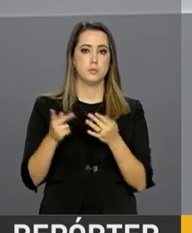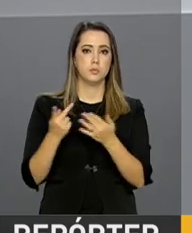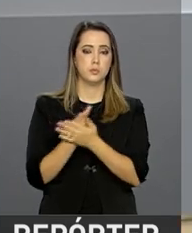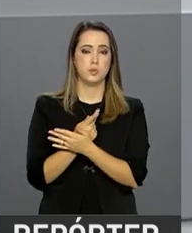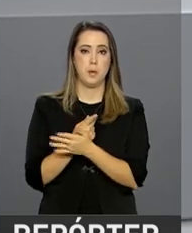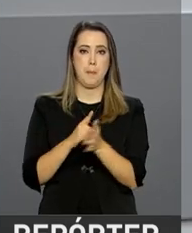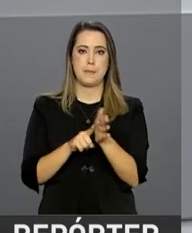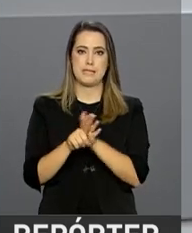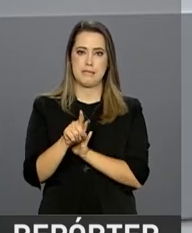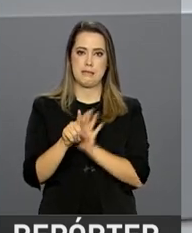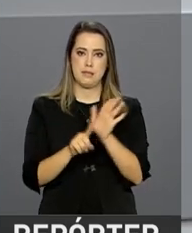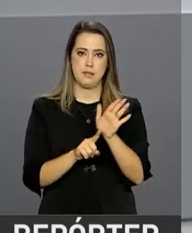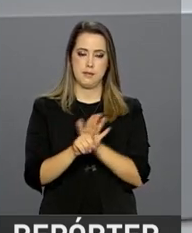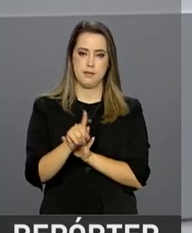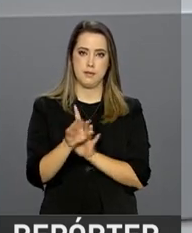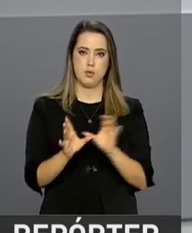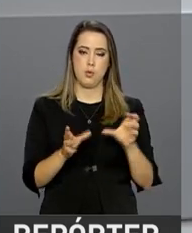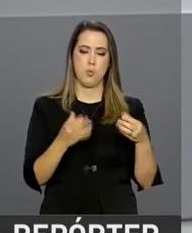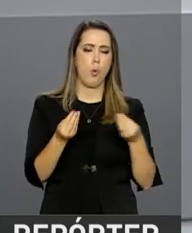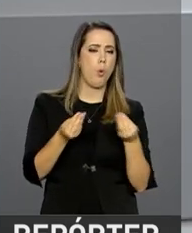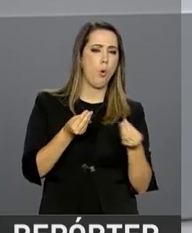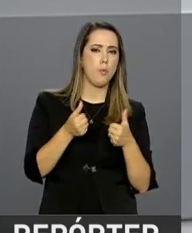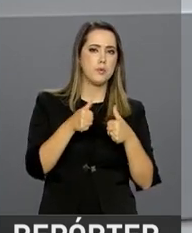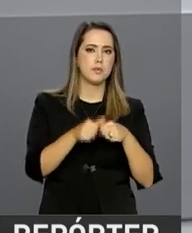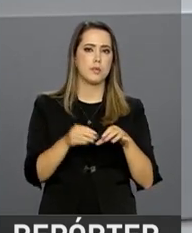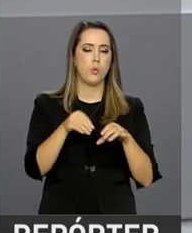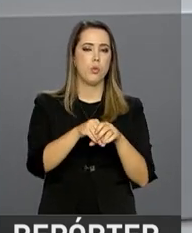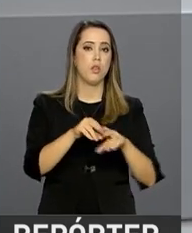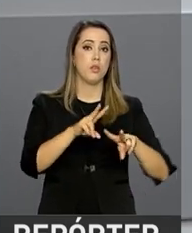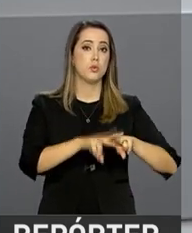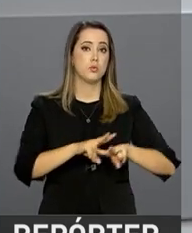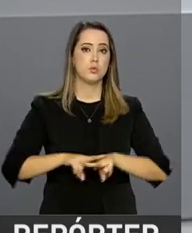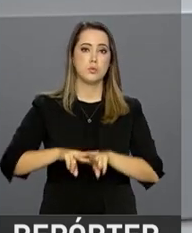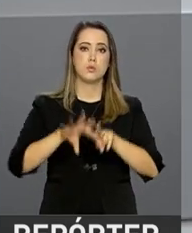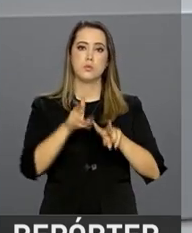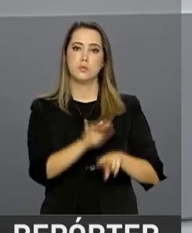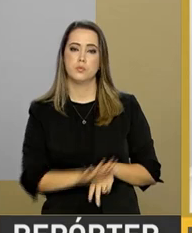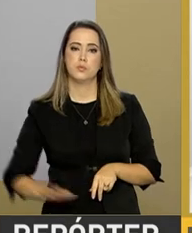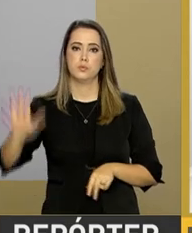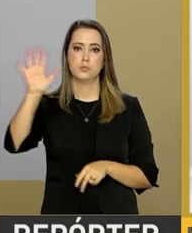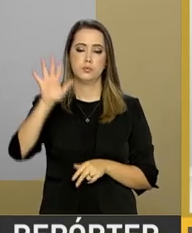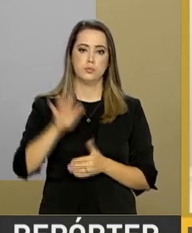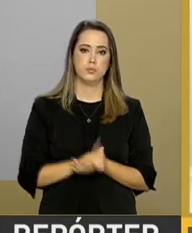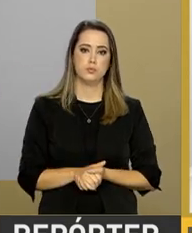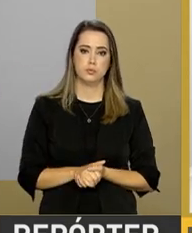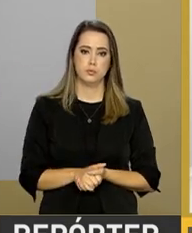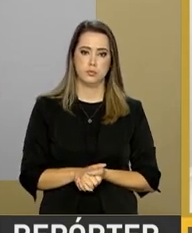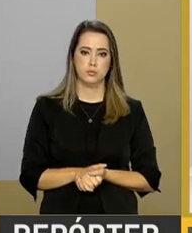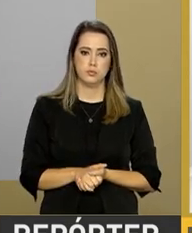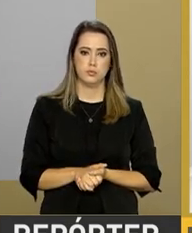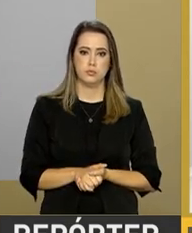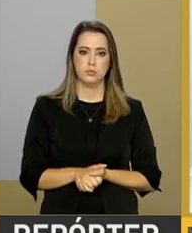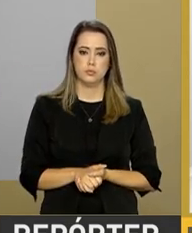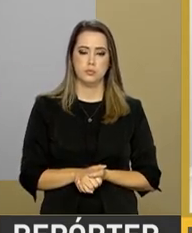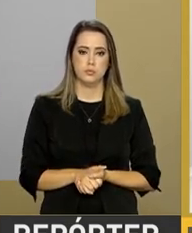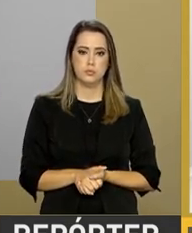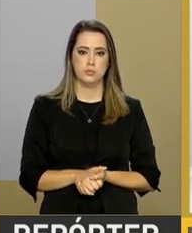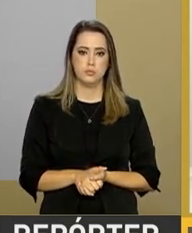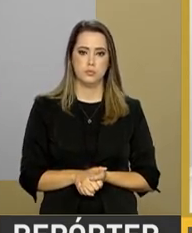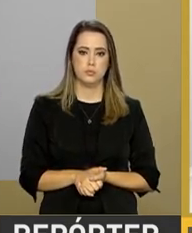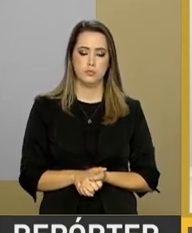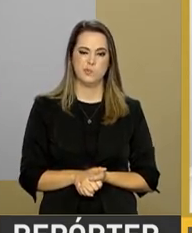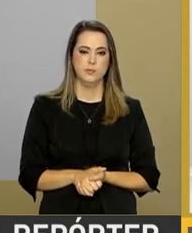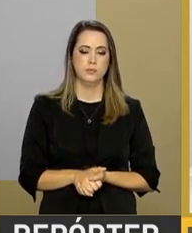um censo sobre as instalações carcerárias e prisionais de todo o país. Um acordo que vai